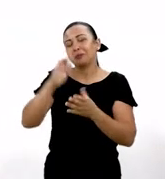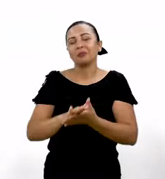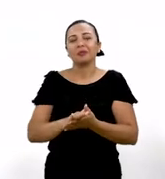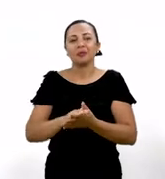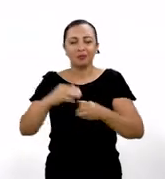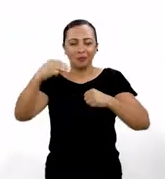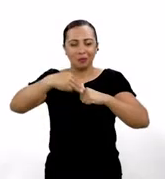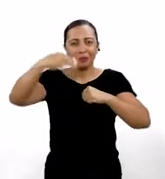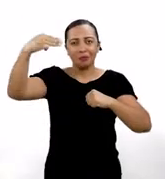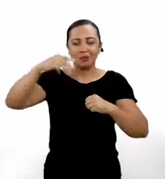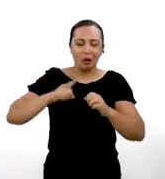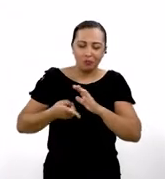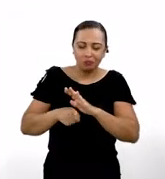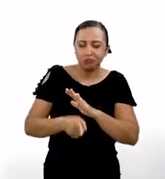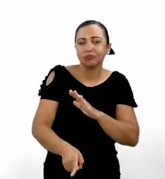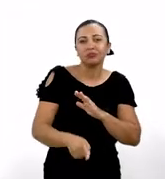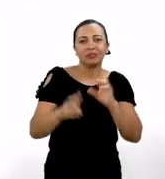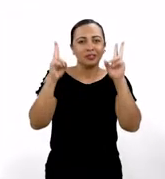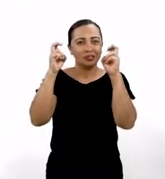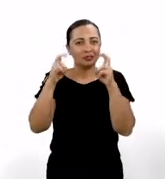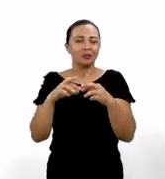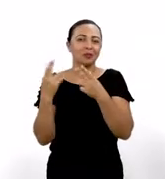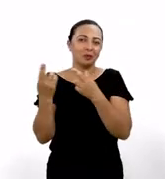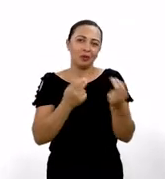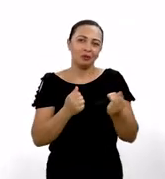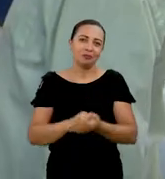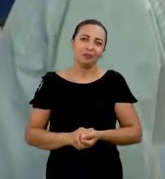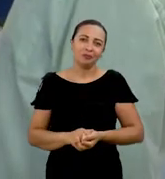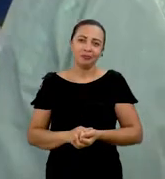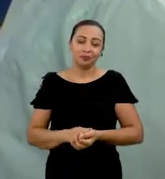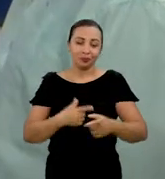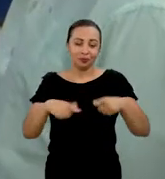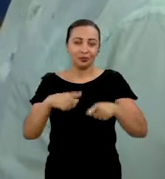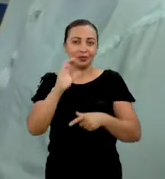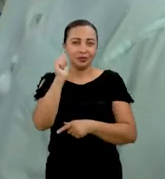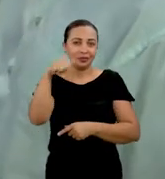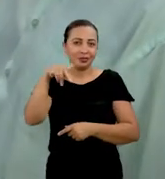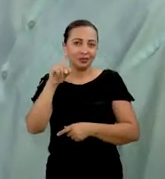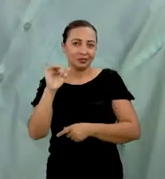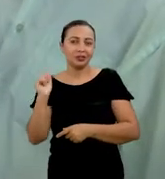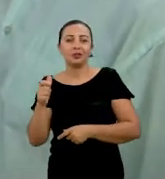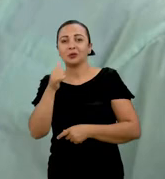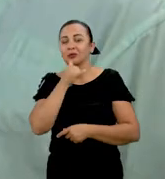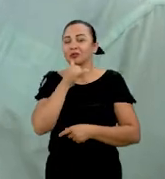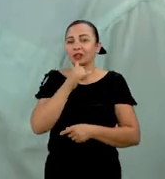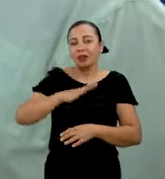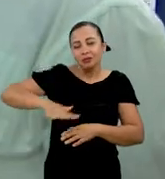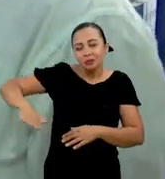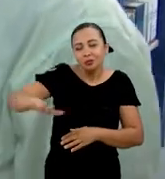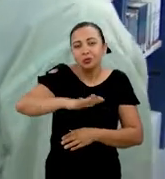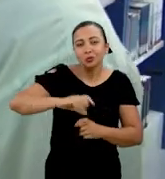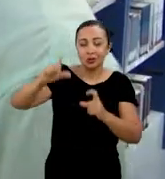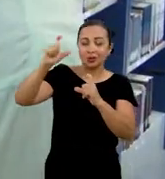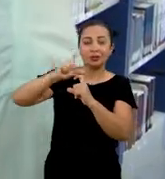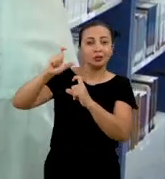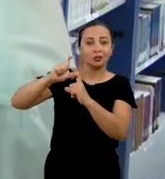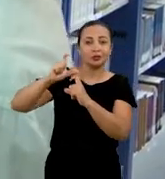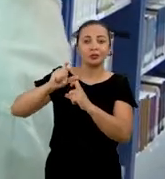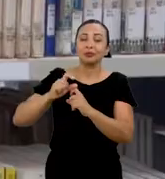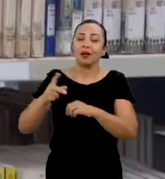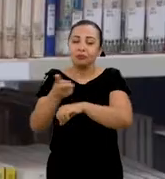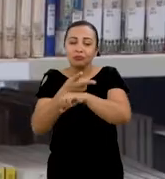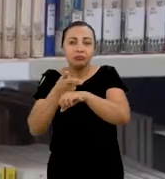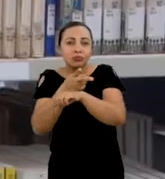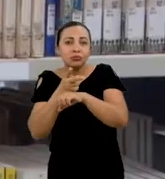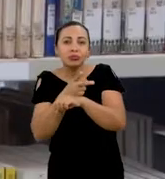mercado não é aprofundando na mesma temática o trabalho da cândida por exemplo é um trabalho que se situa em